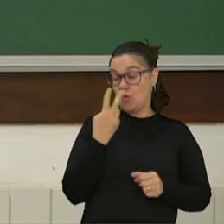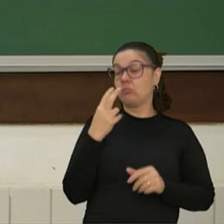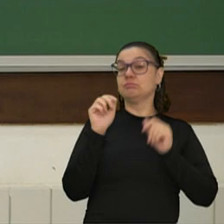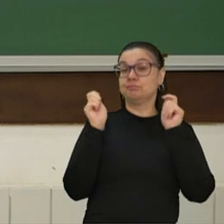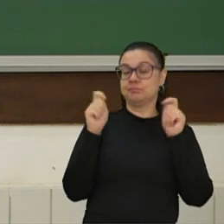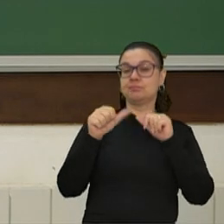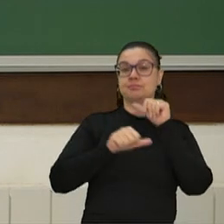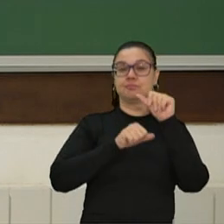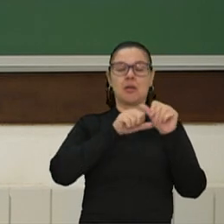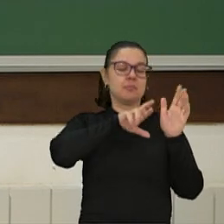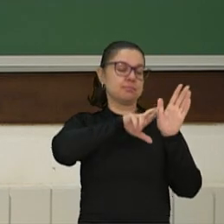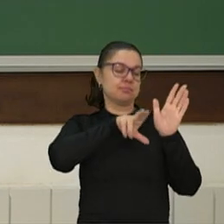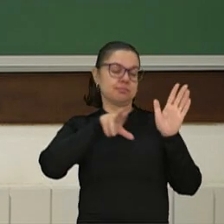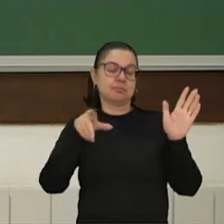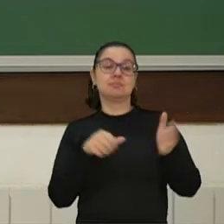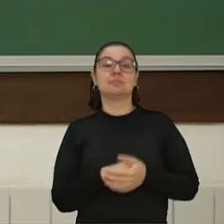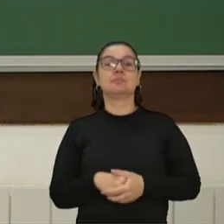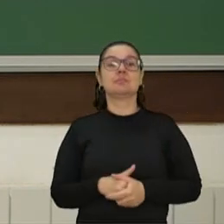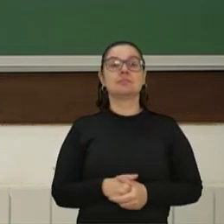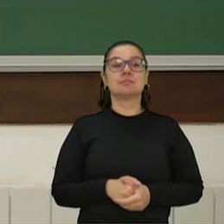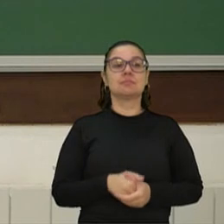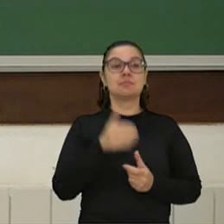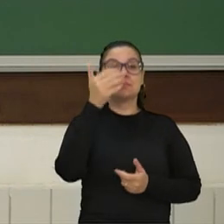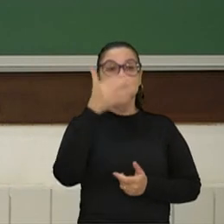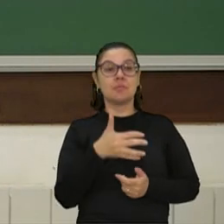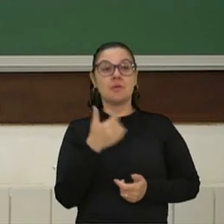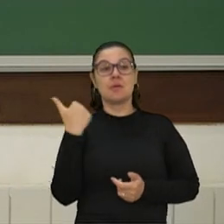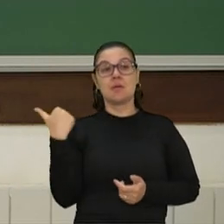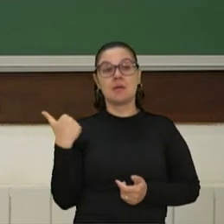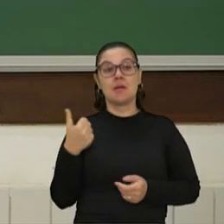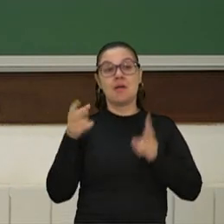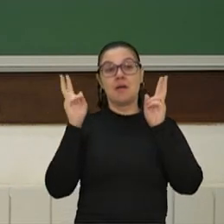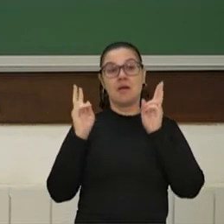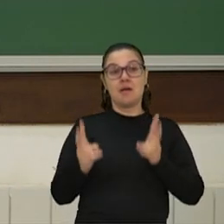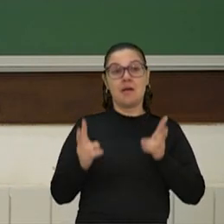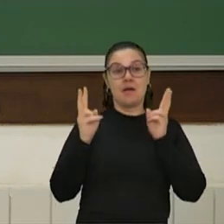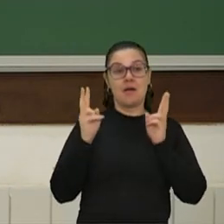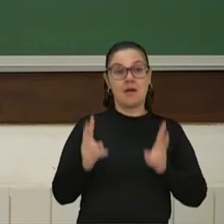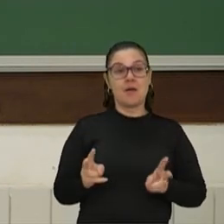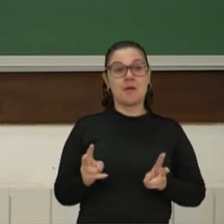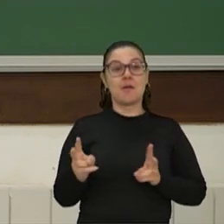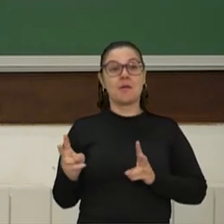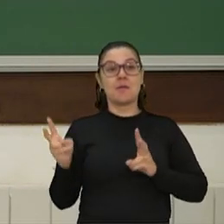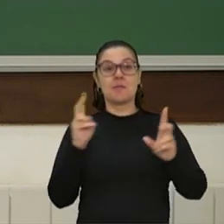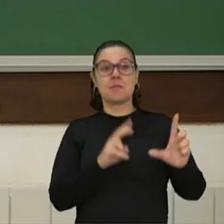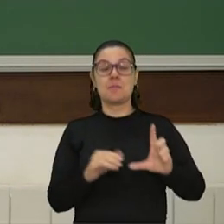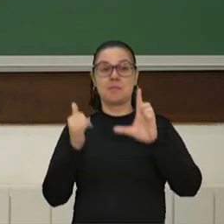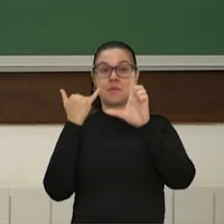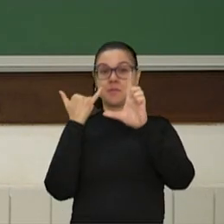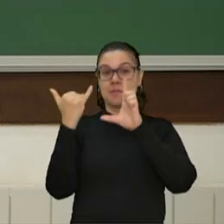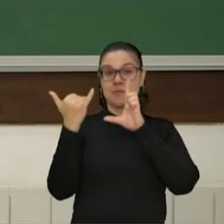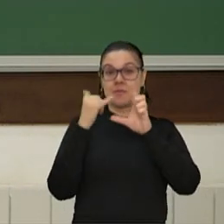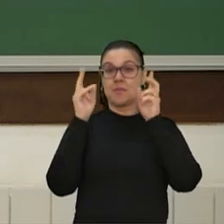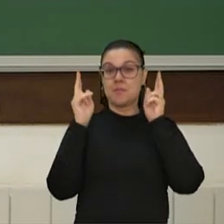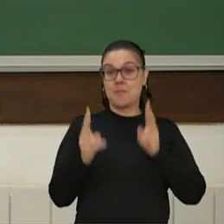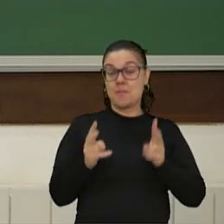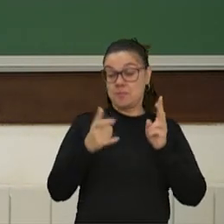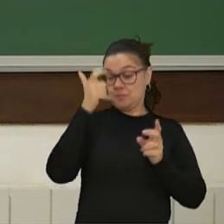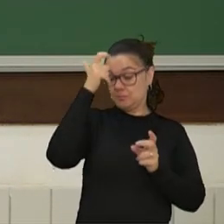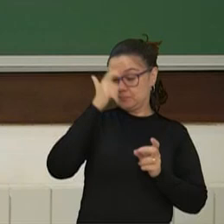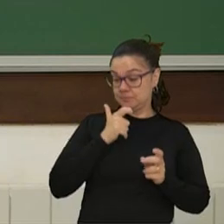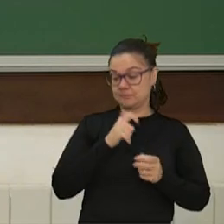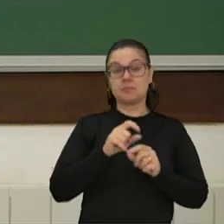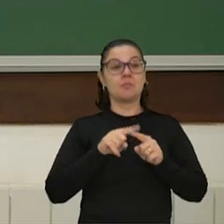ser modificadas várias vezes. Aqui a gente tem, ó, a mesma imagem nesse meme, da mesma